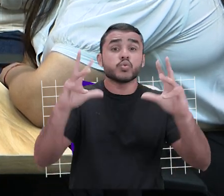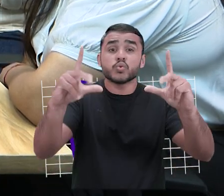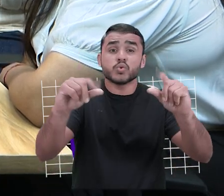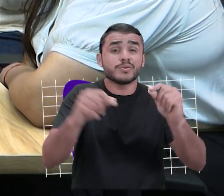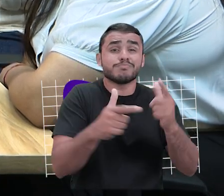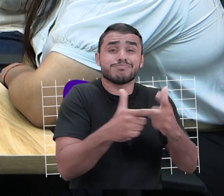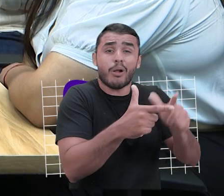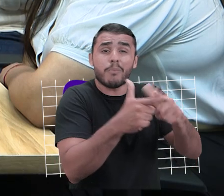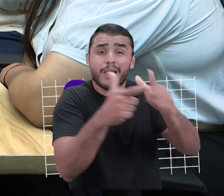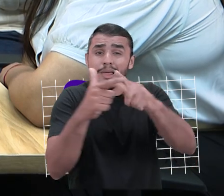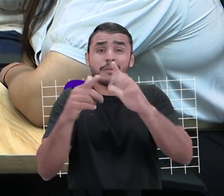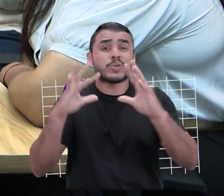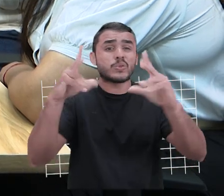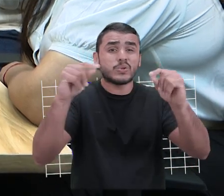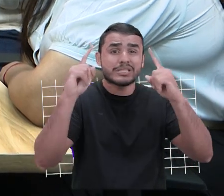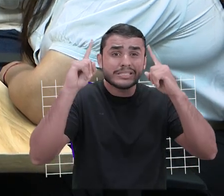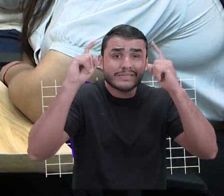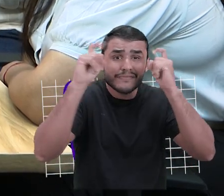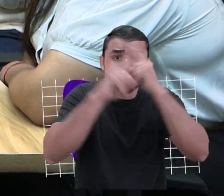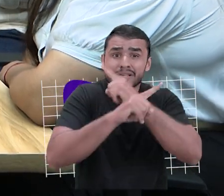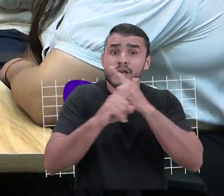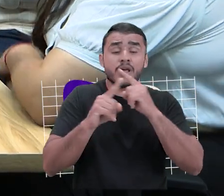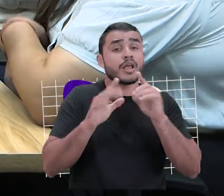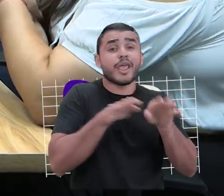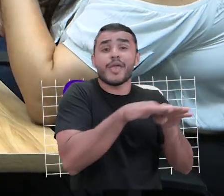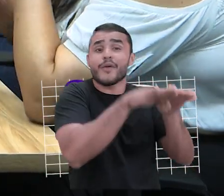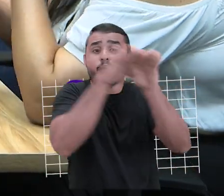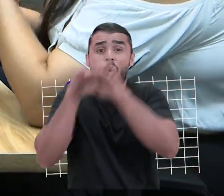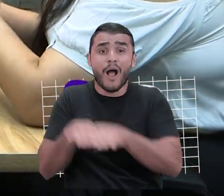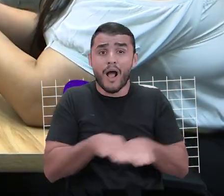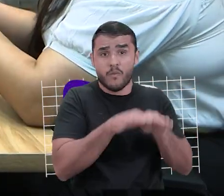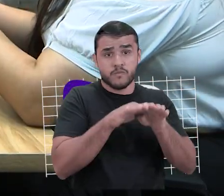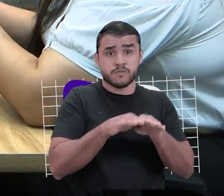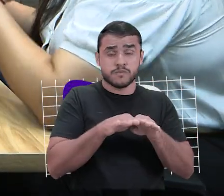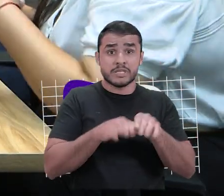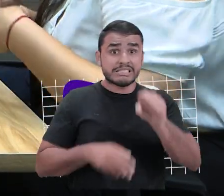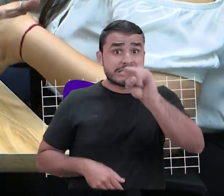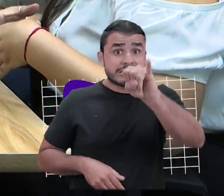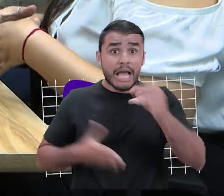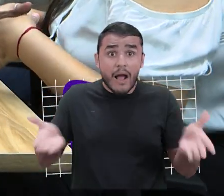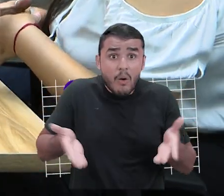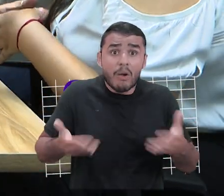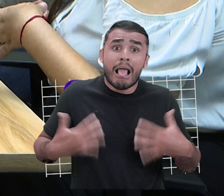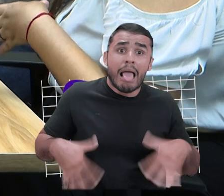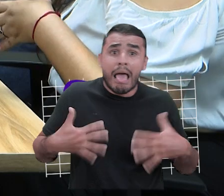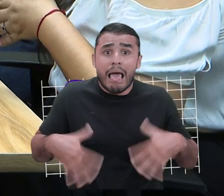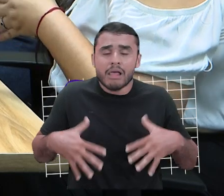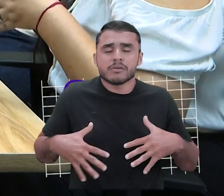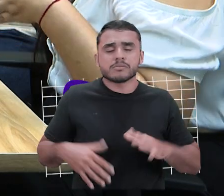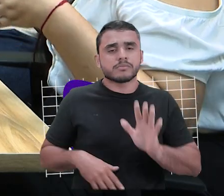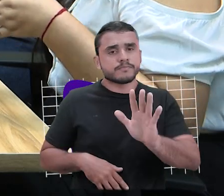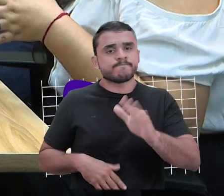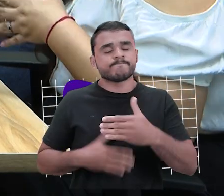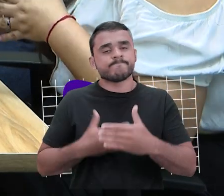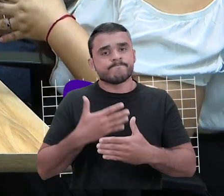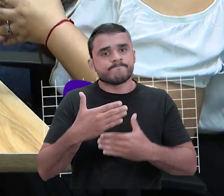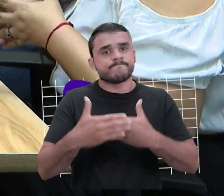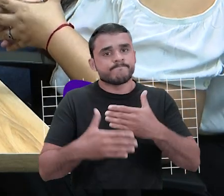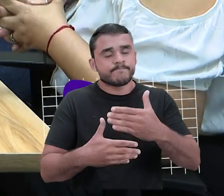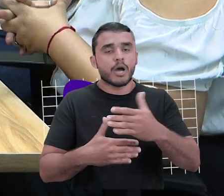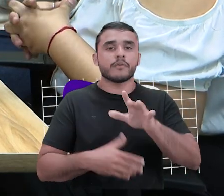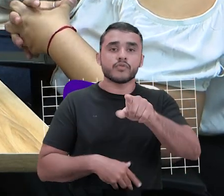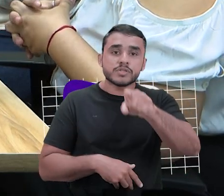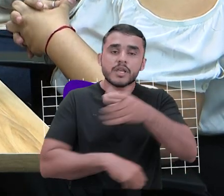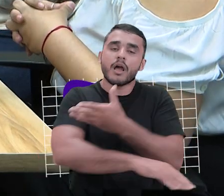mundo. Entendeu? E a gente só vai se perceber isso no processo. O processo é super importante,